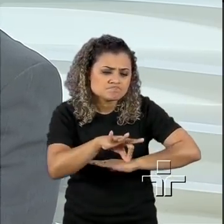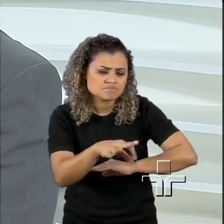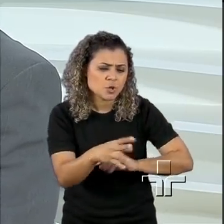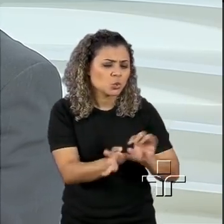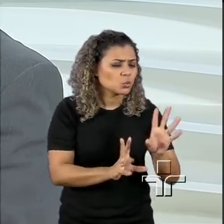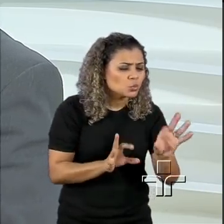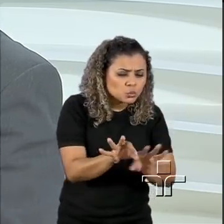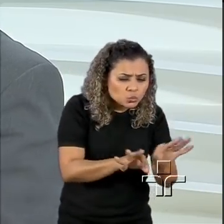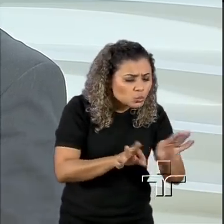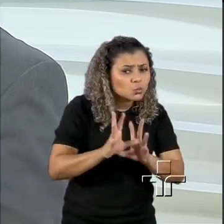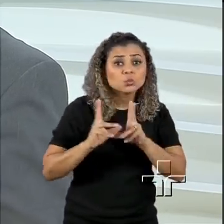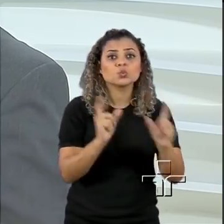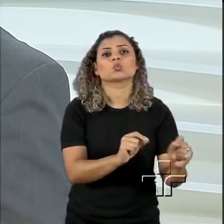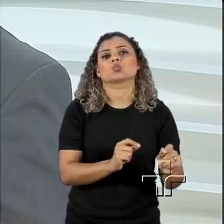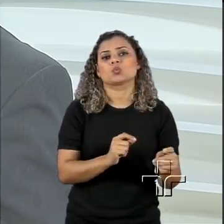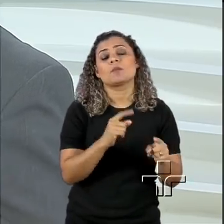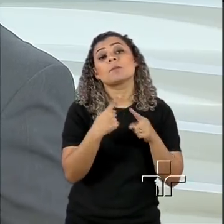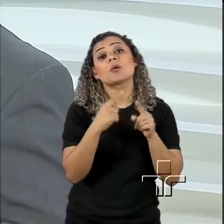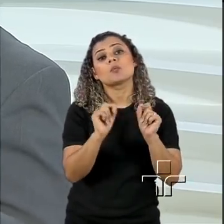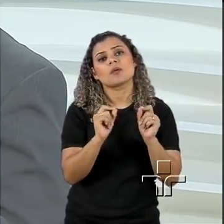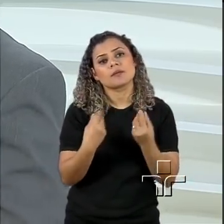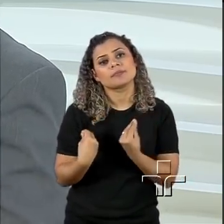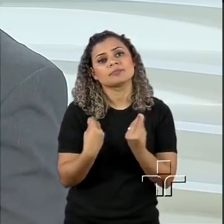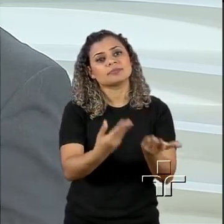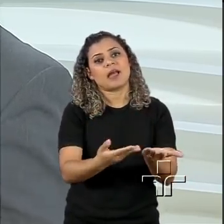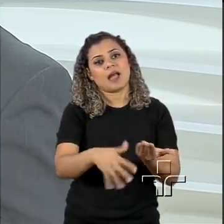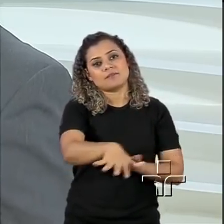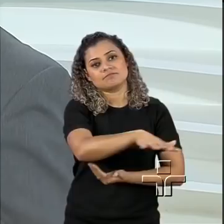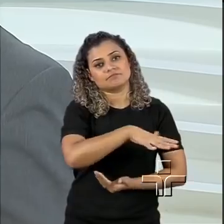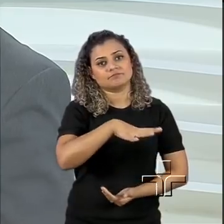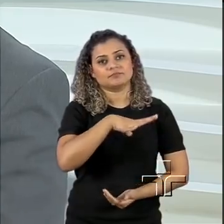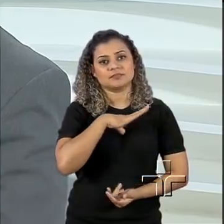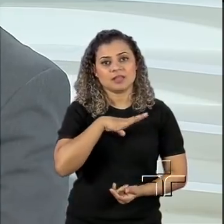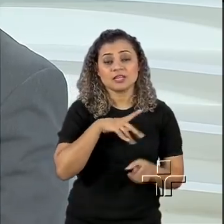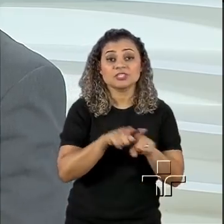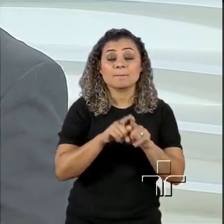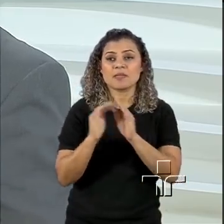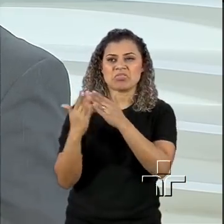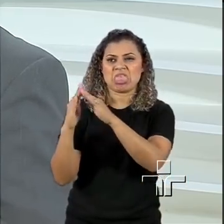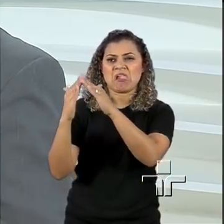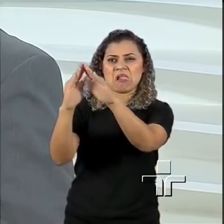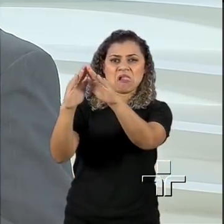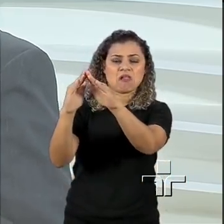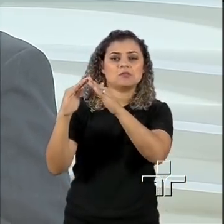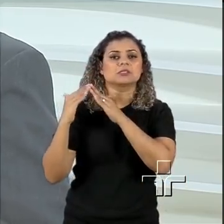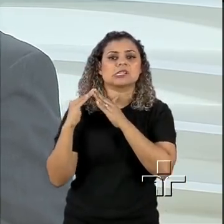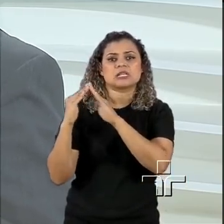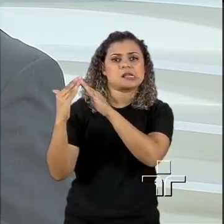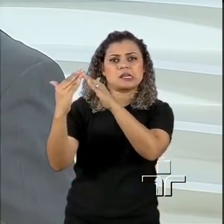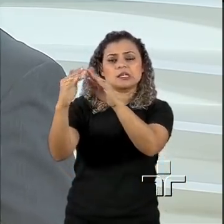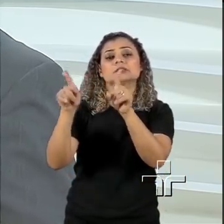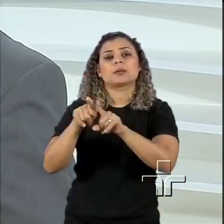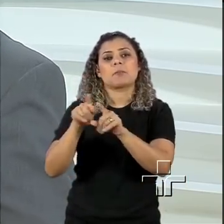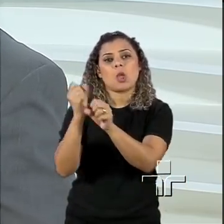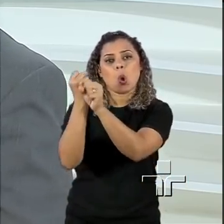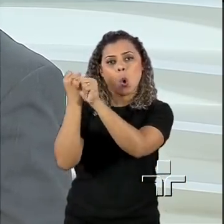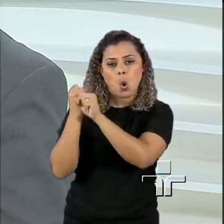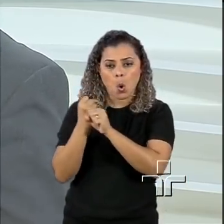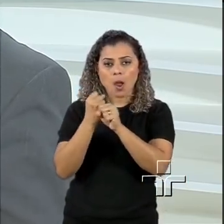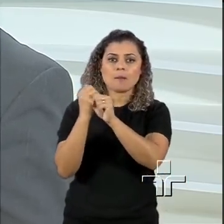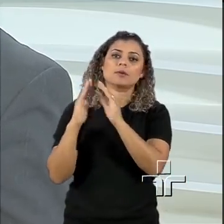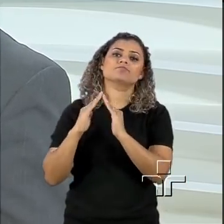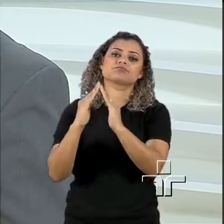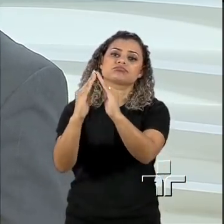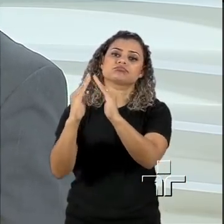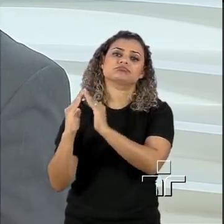poder criar condições de urbanização de favelas transformando em bairro, remoção de famílias que moravam